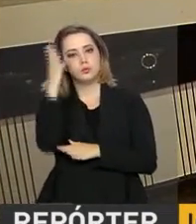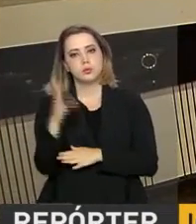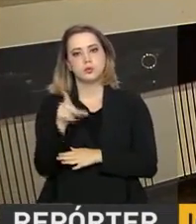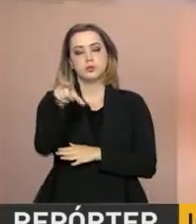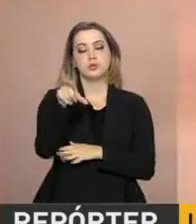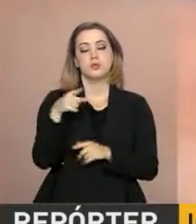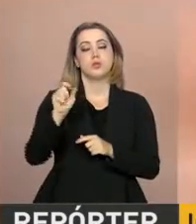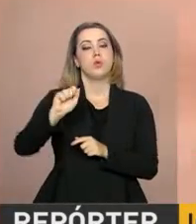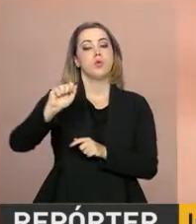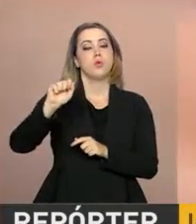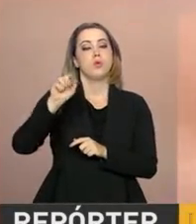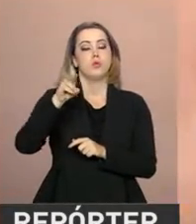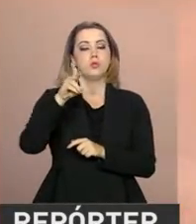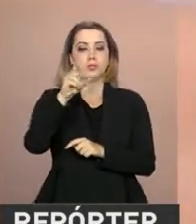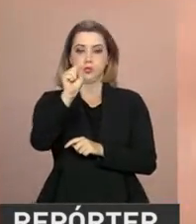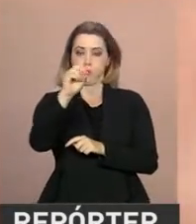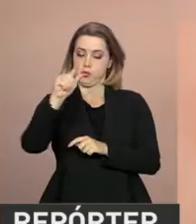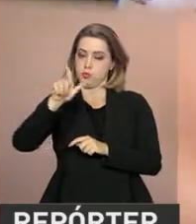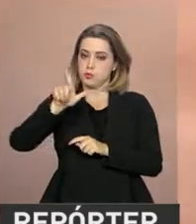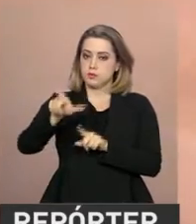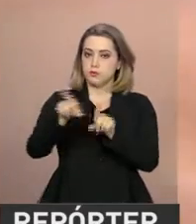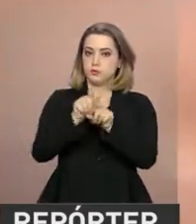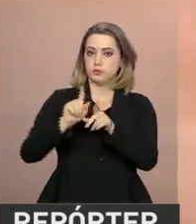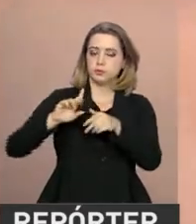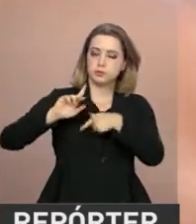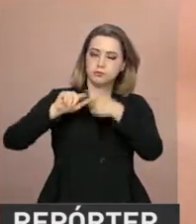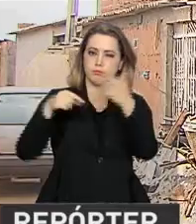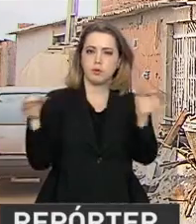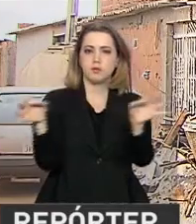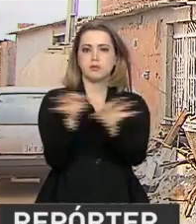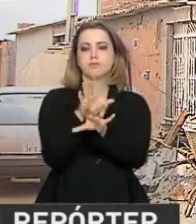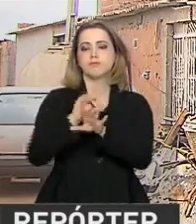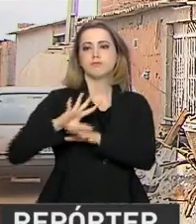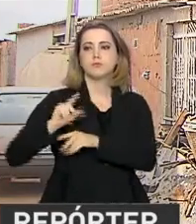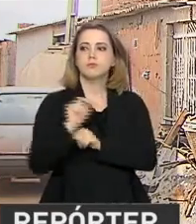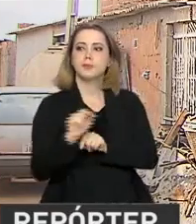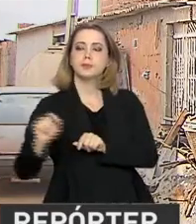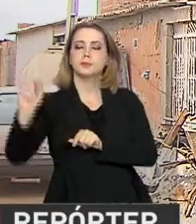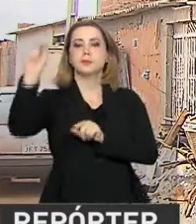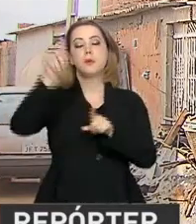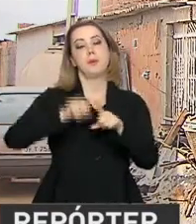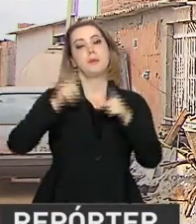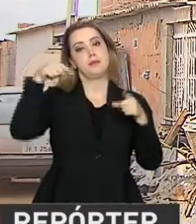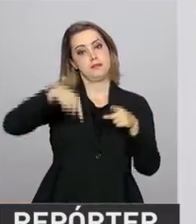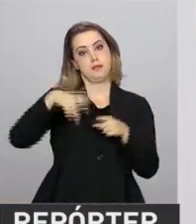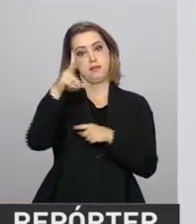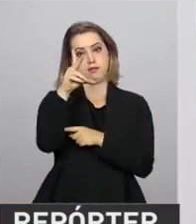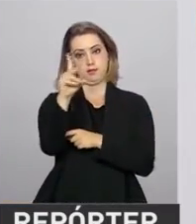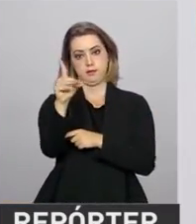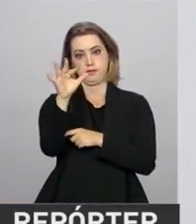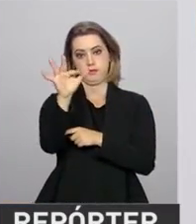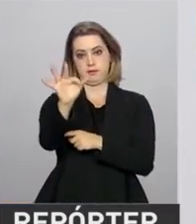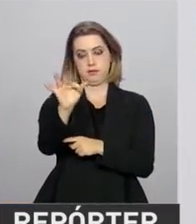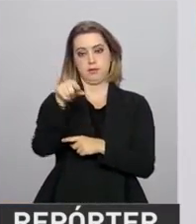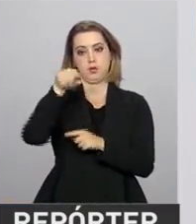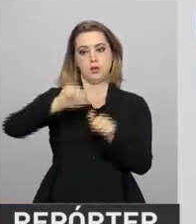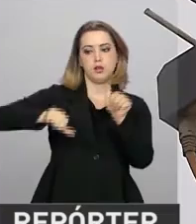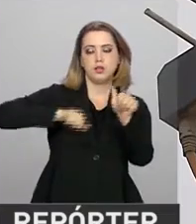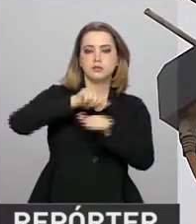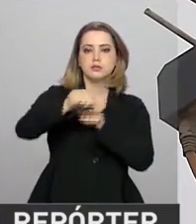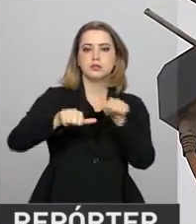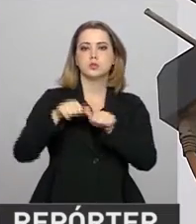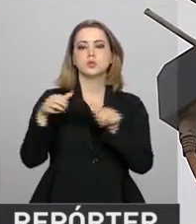sinal digital terminar de ser implantado em 2023 mas no distrito federal a troca do sinal analógico pelo digital